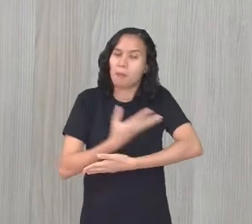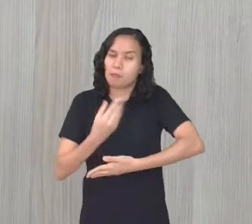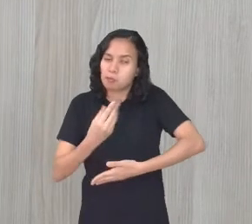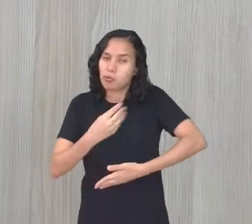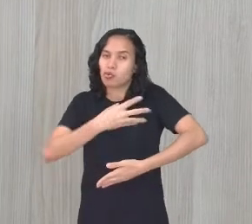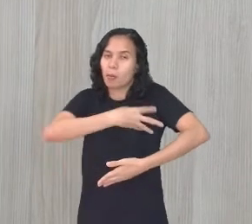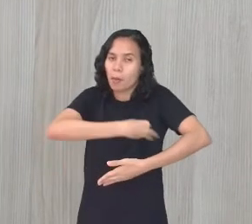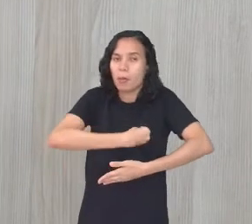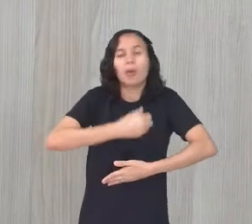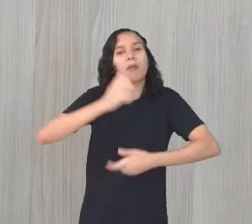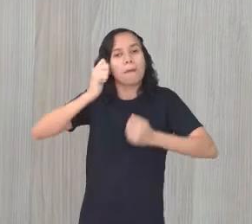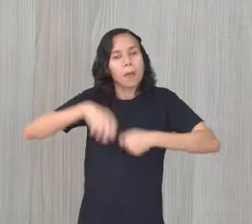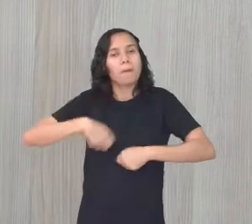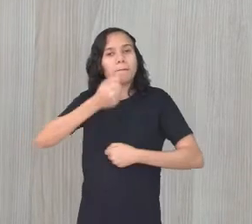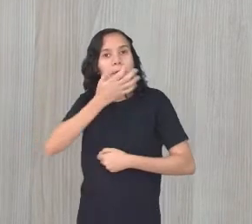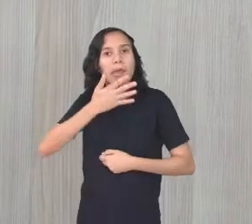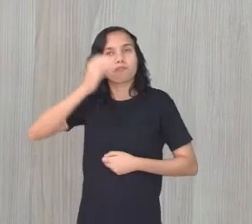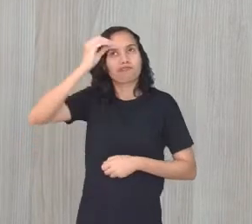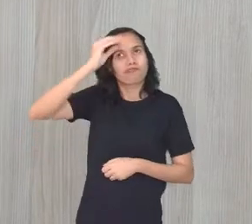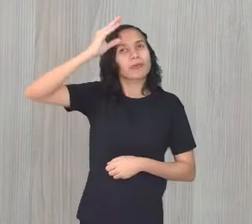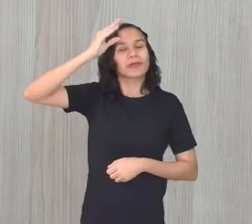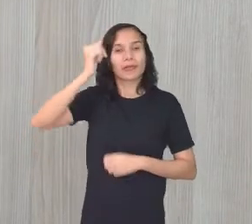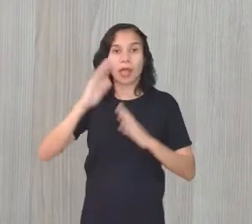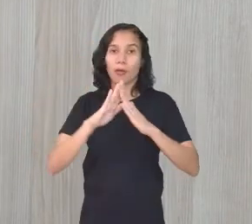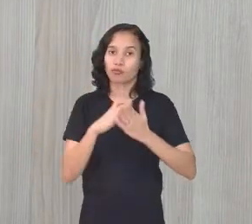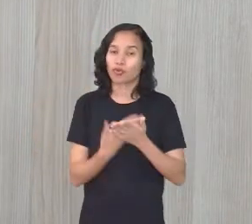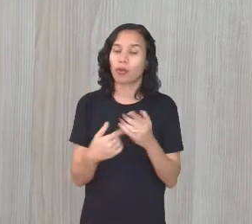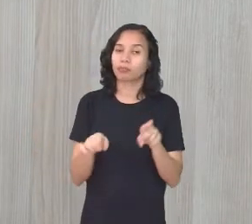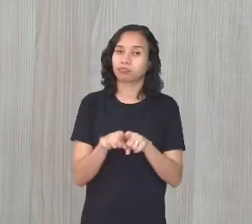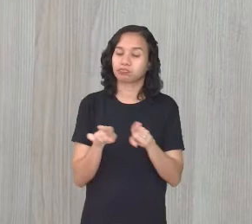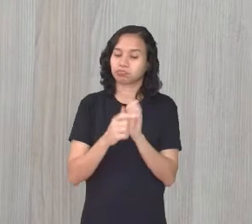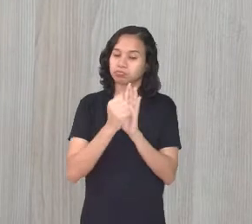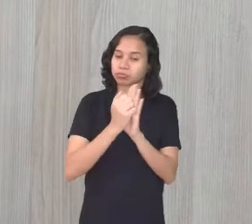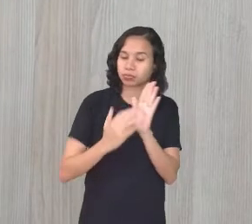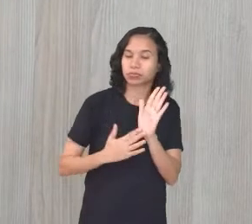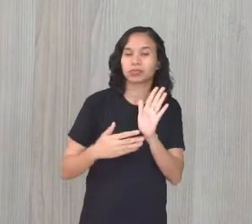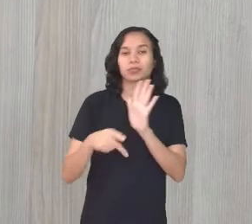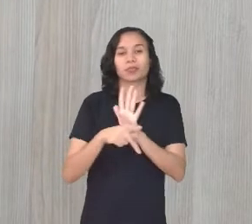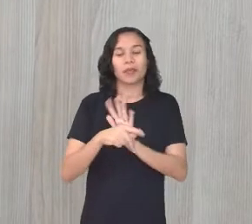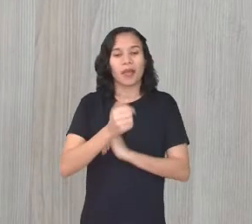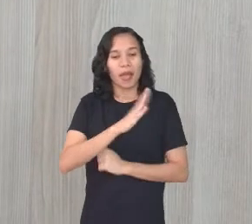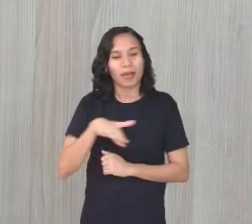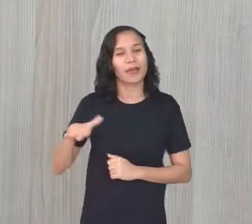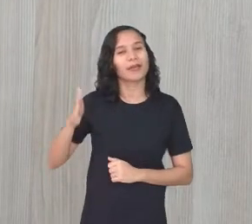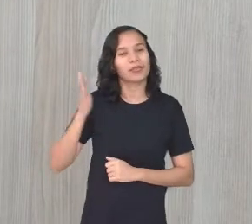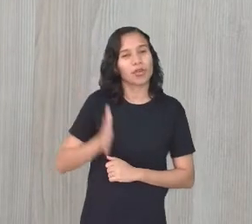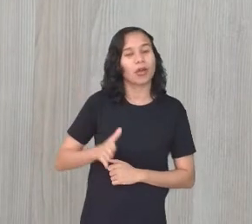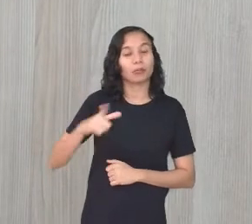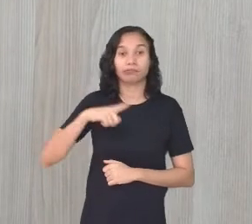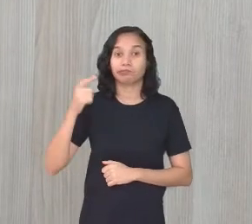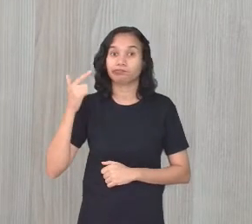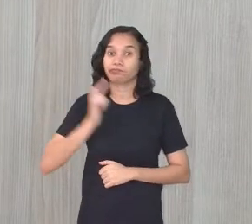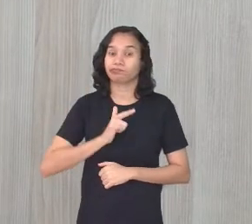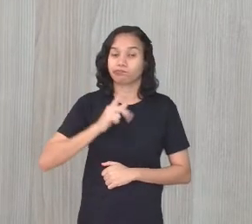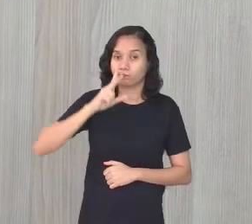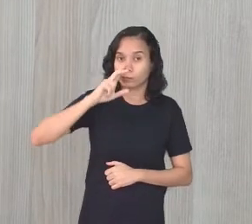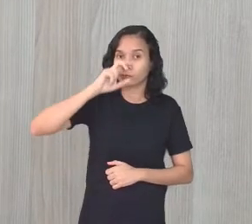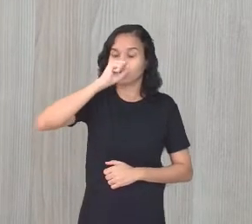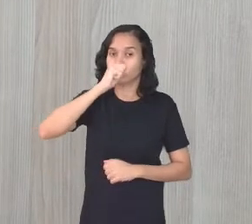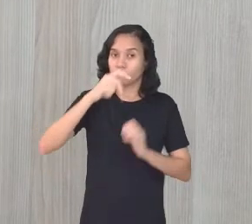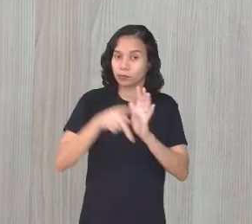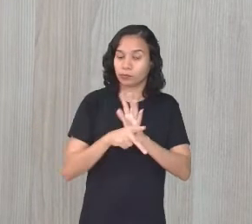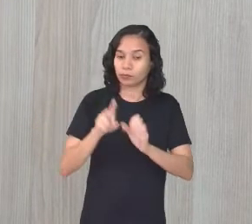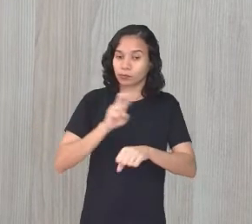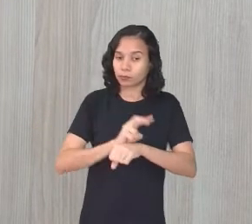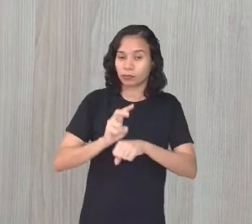vai bem na escola, ele já vai bem para realizar as suas atividades todas, aquele que já vai adquirir uma resistência, uma